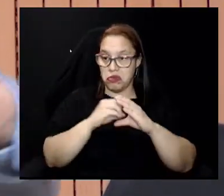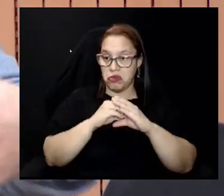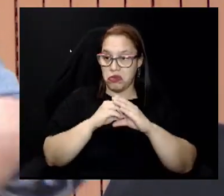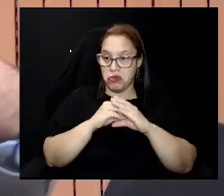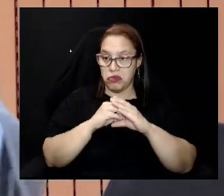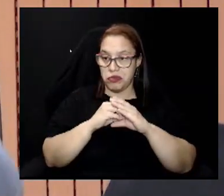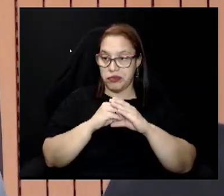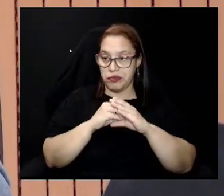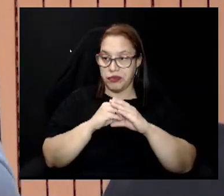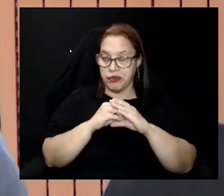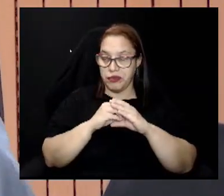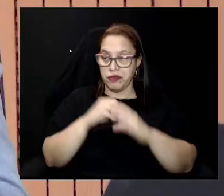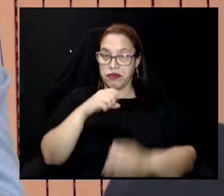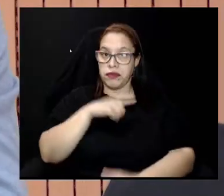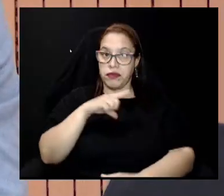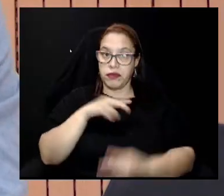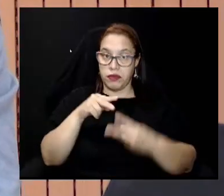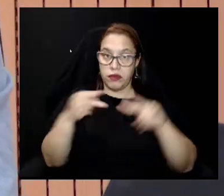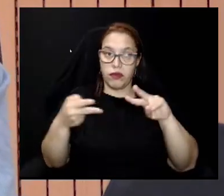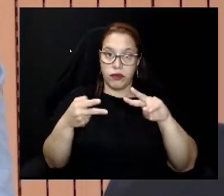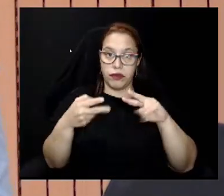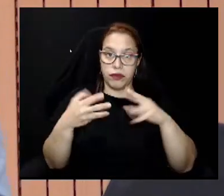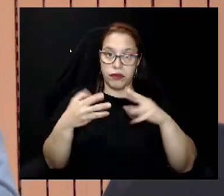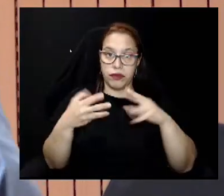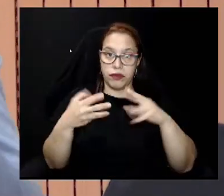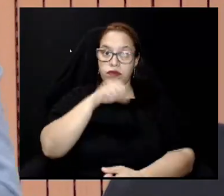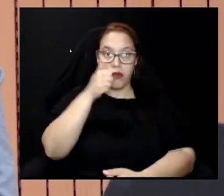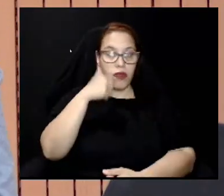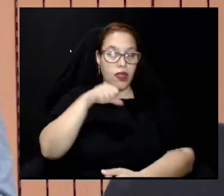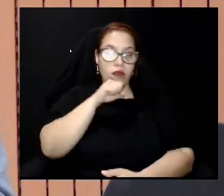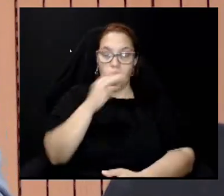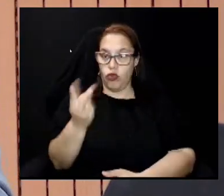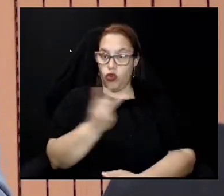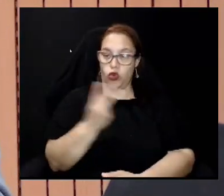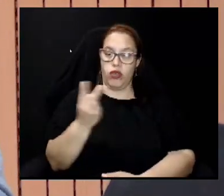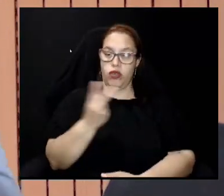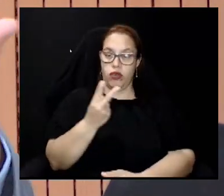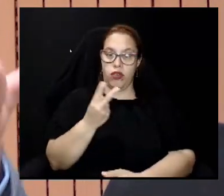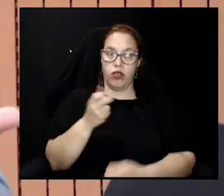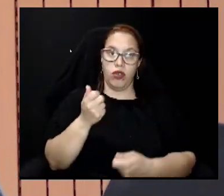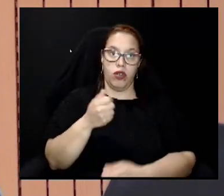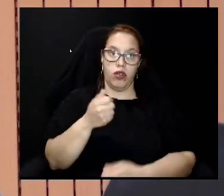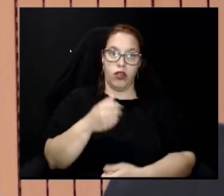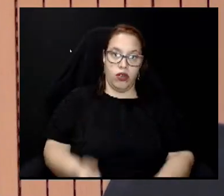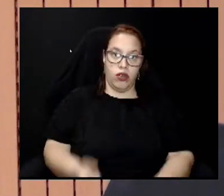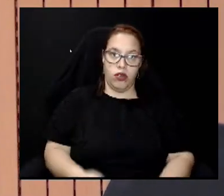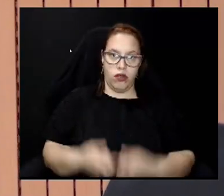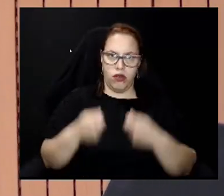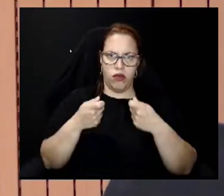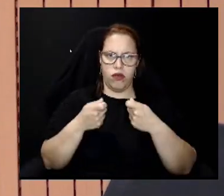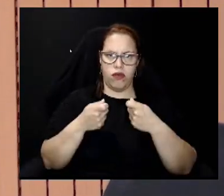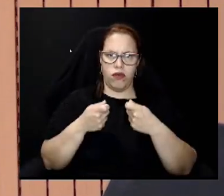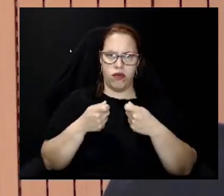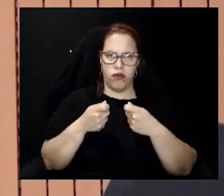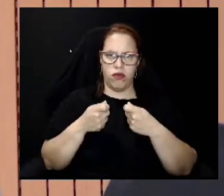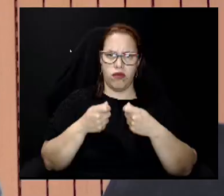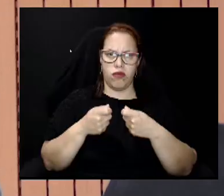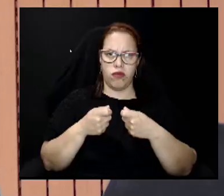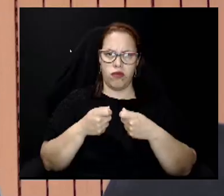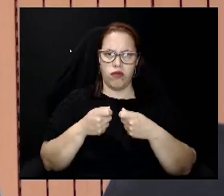contenham o material genético que ele recebeu do pai e da mãe. E não precisamos fazer um exame do câncer, se eventualmente aquele paciente veio a ter